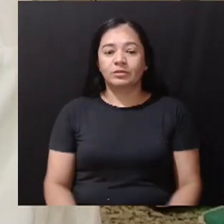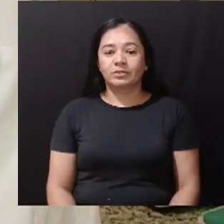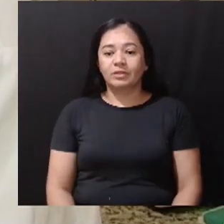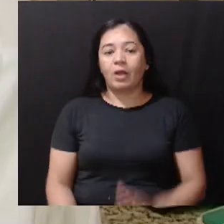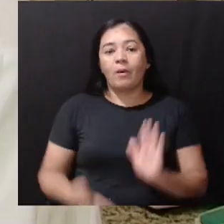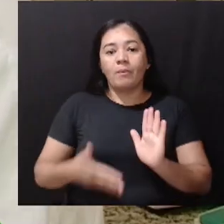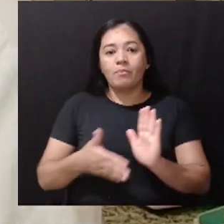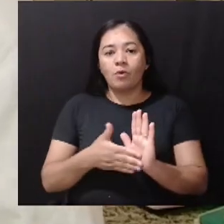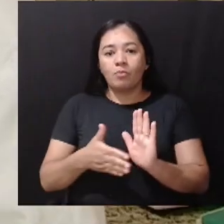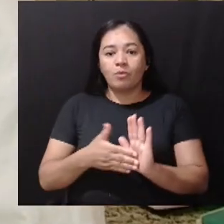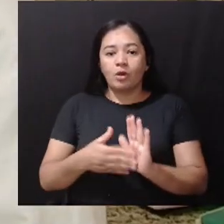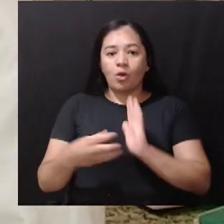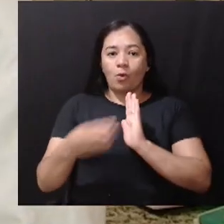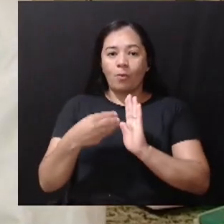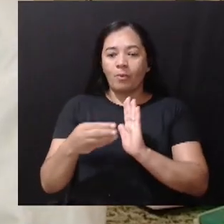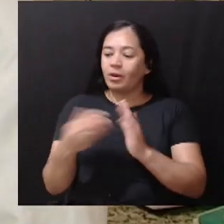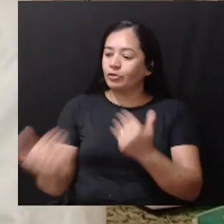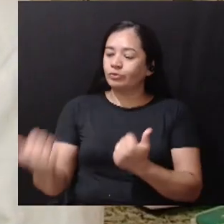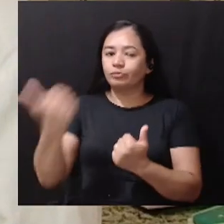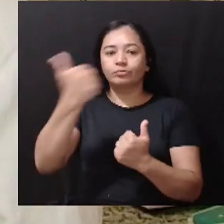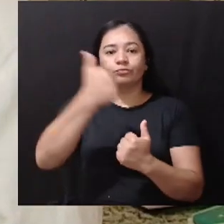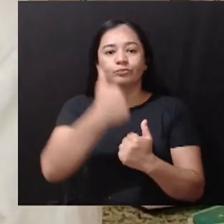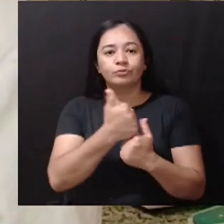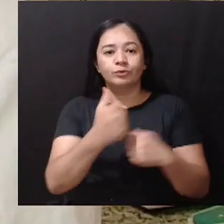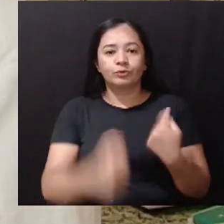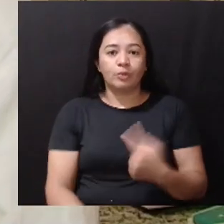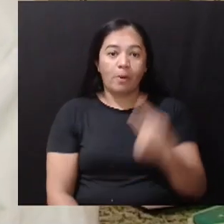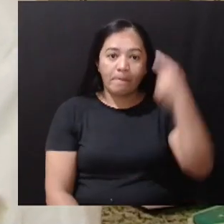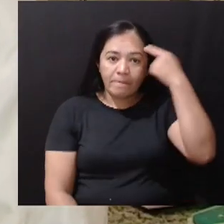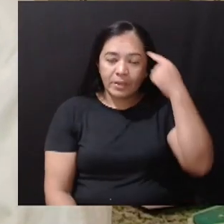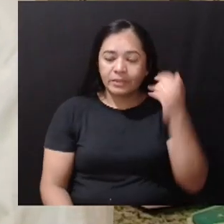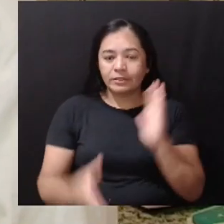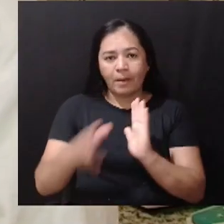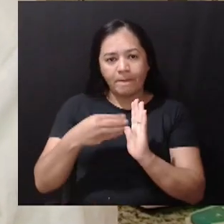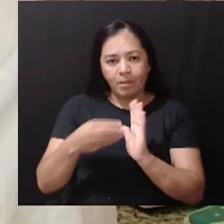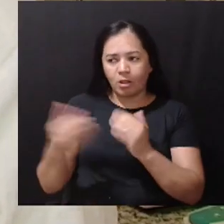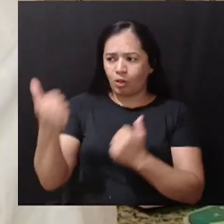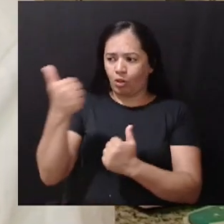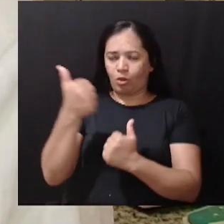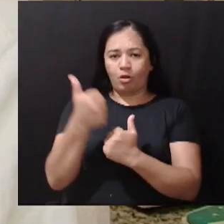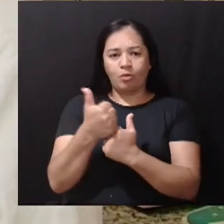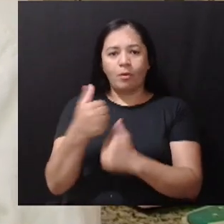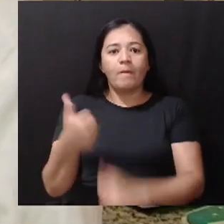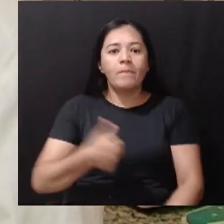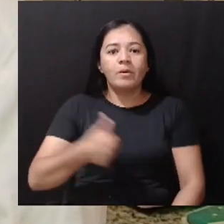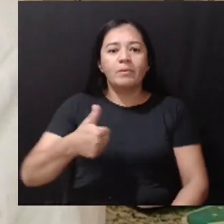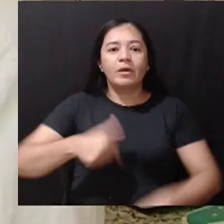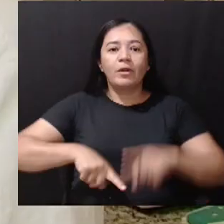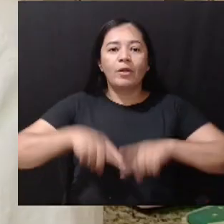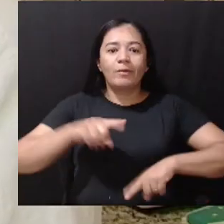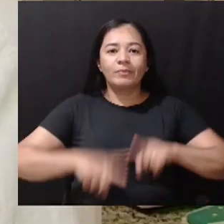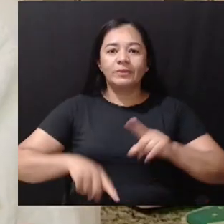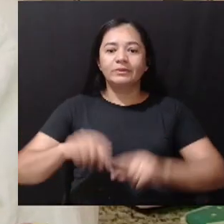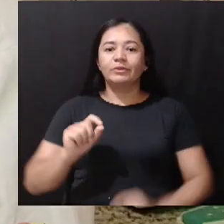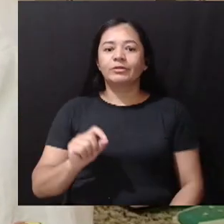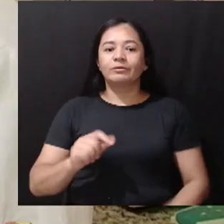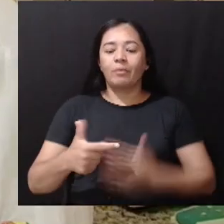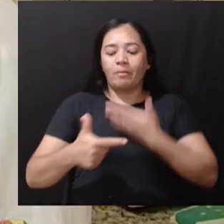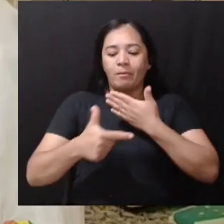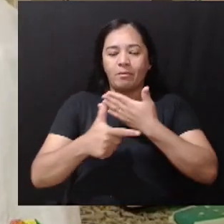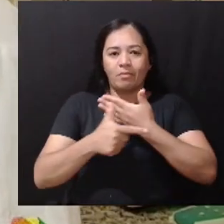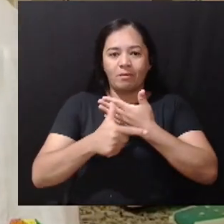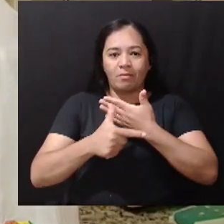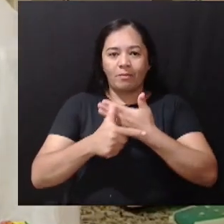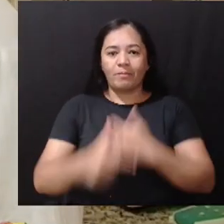substituto para plástico, né? E quando a gente pensa em substituir plástico, né, o primeiro material que vem na cabeça é o papel. Só